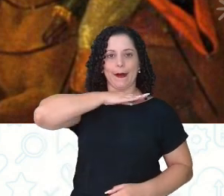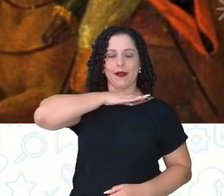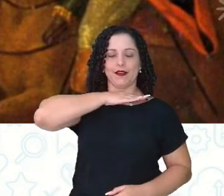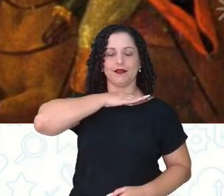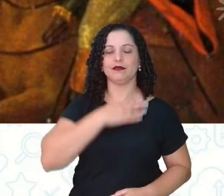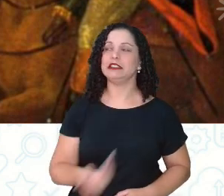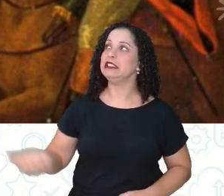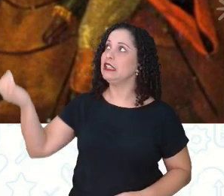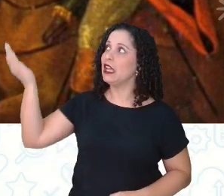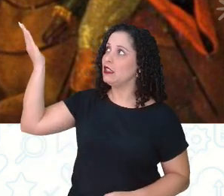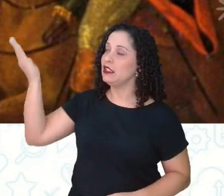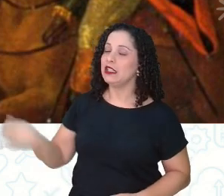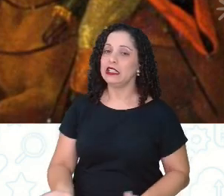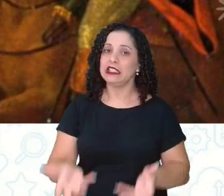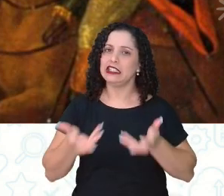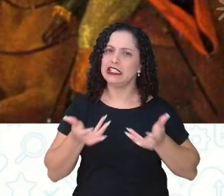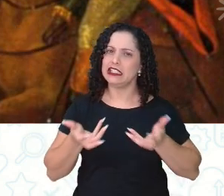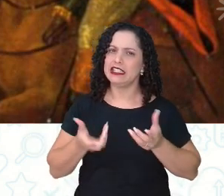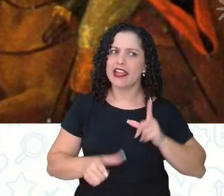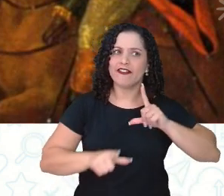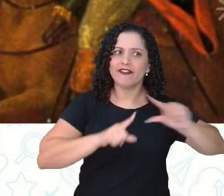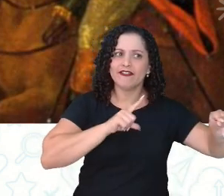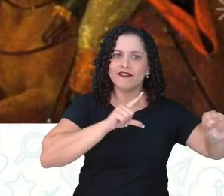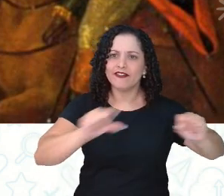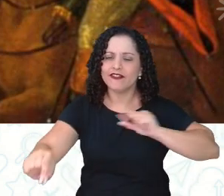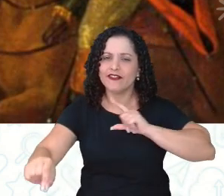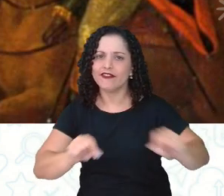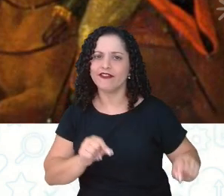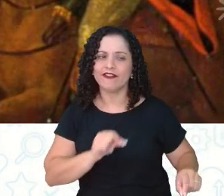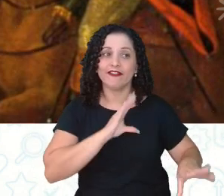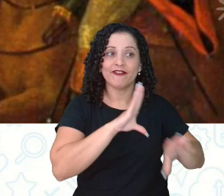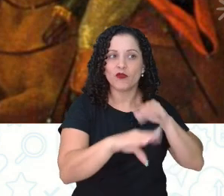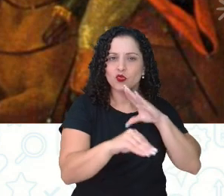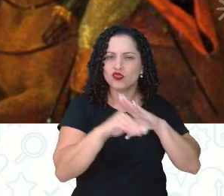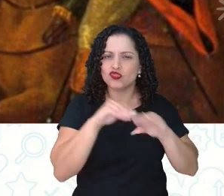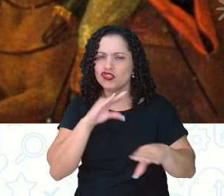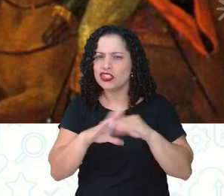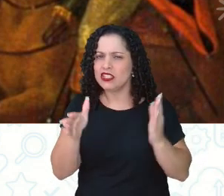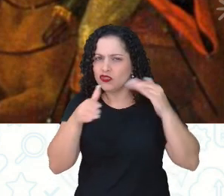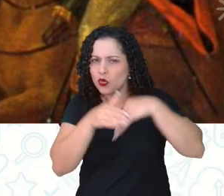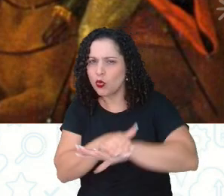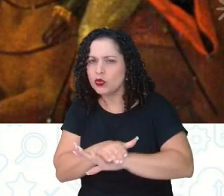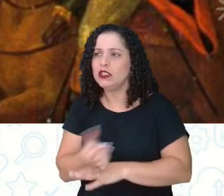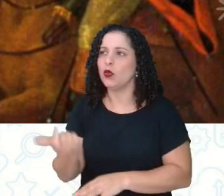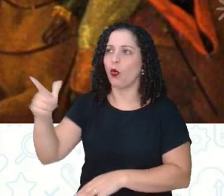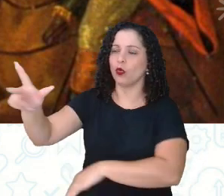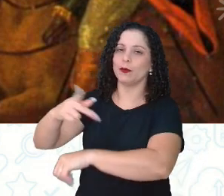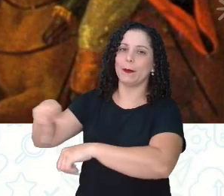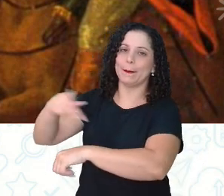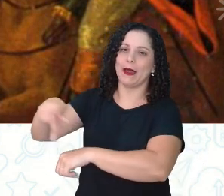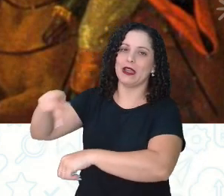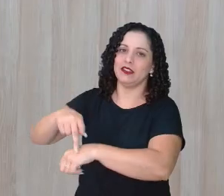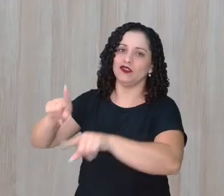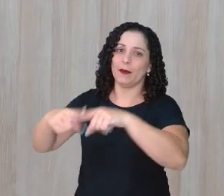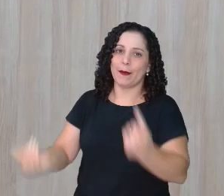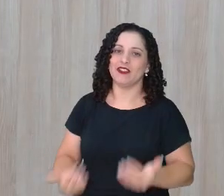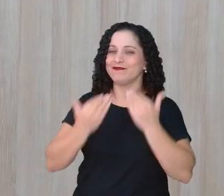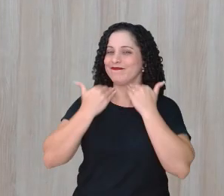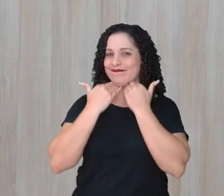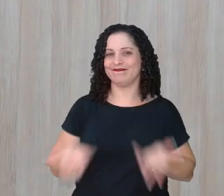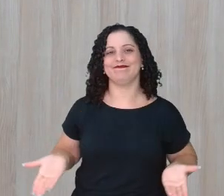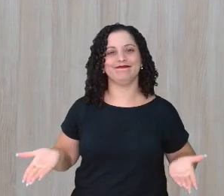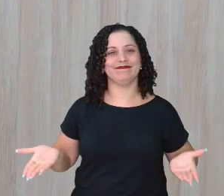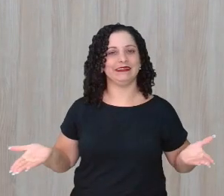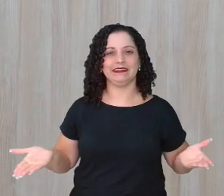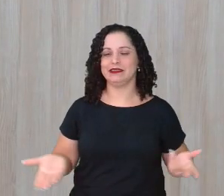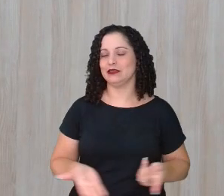momento aí, sair escondido, fugir para a Áustria, mas deu errado para ele.